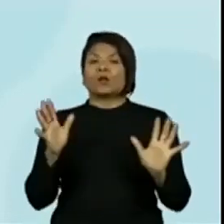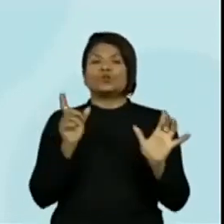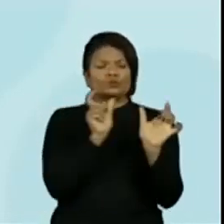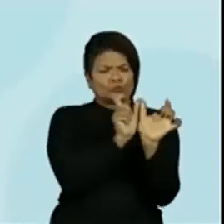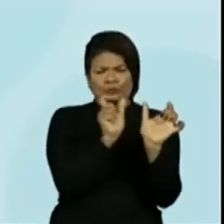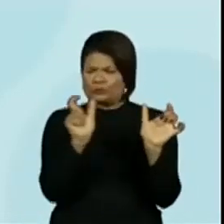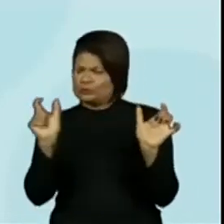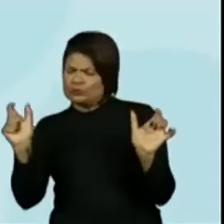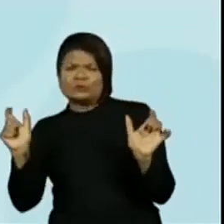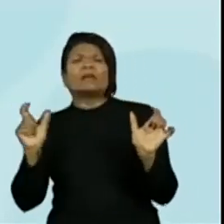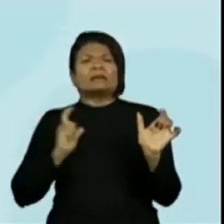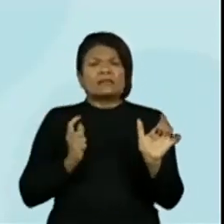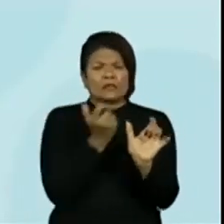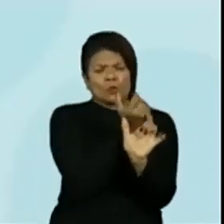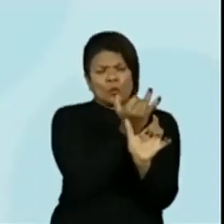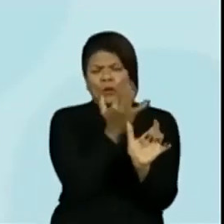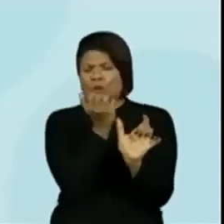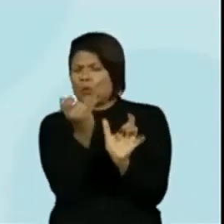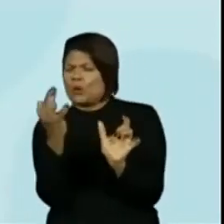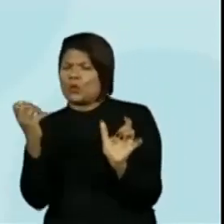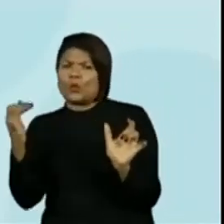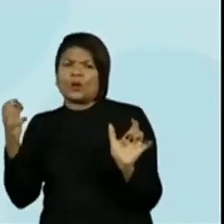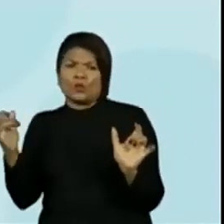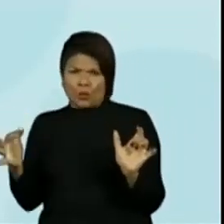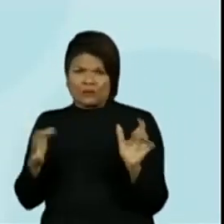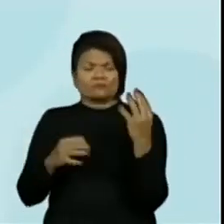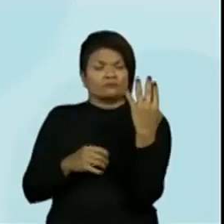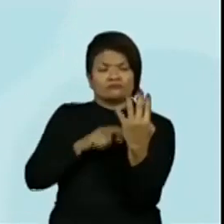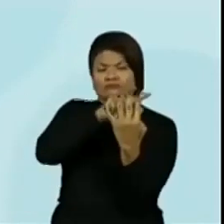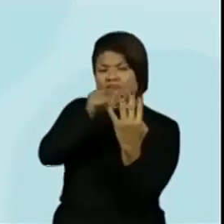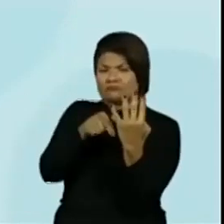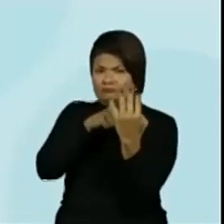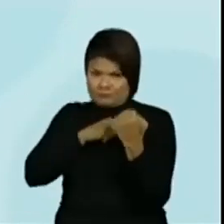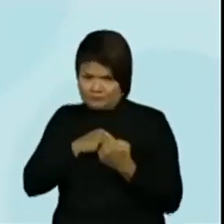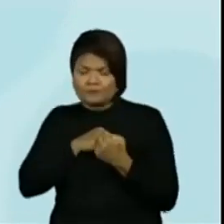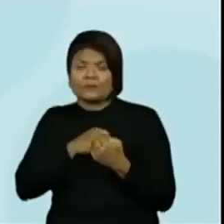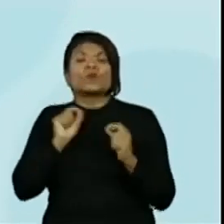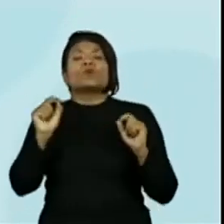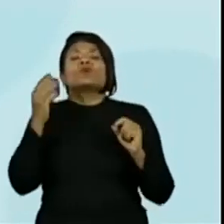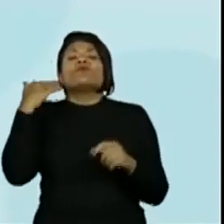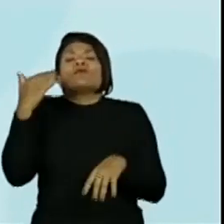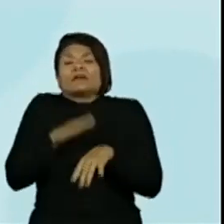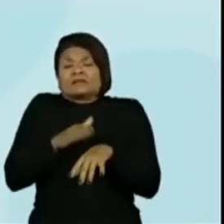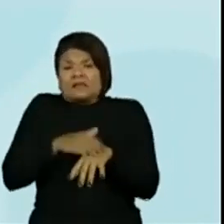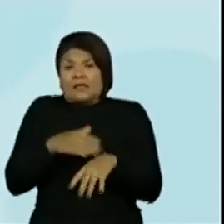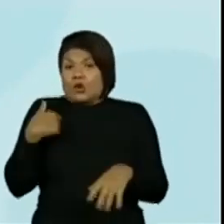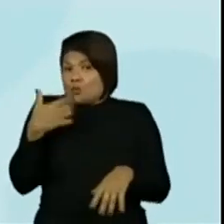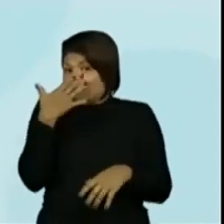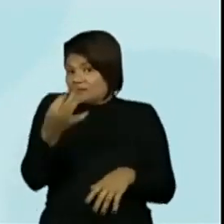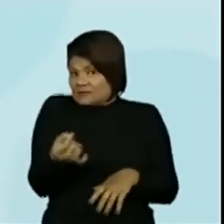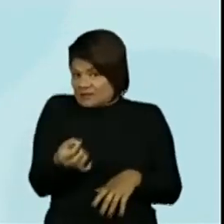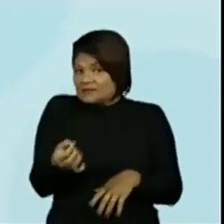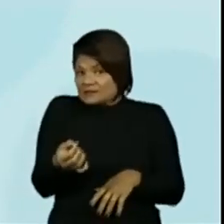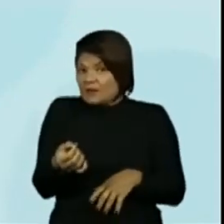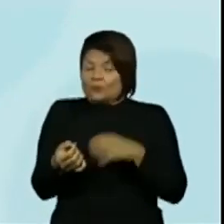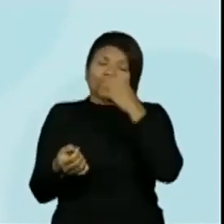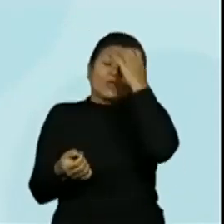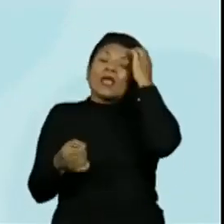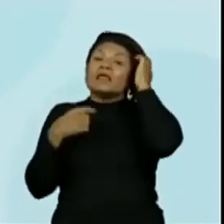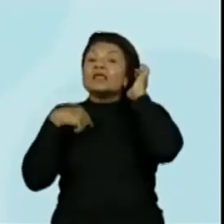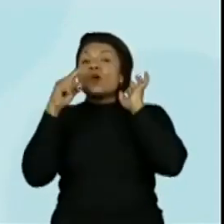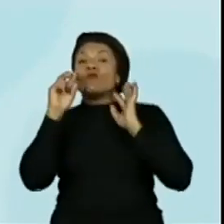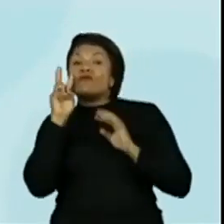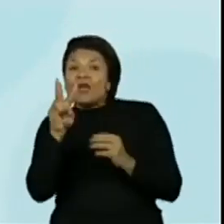a mesma quantidade de algarismos. Então, o que é que eu faço aí? Eu presto atenção e